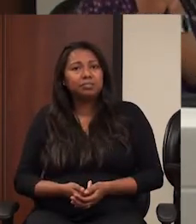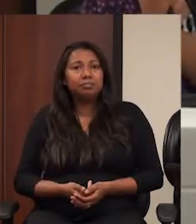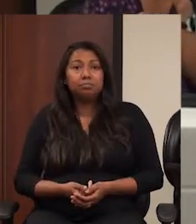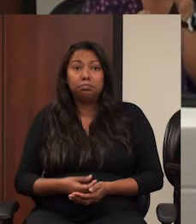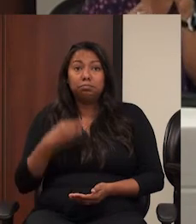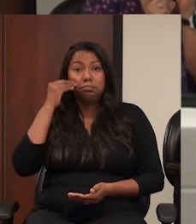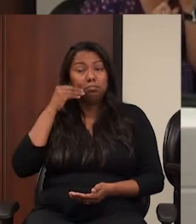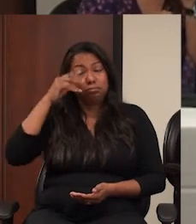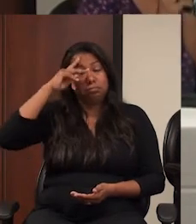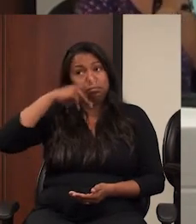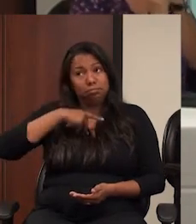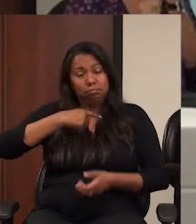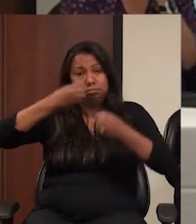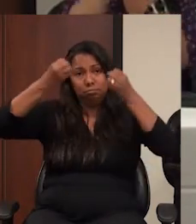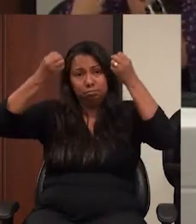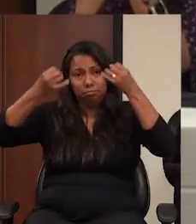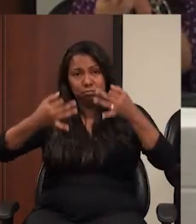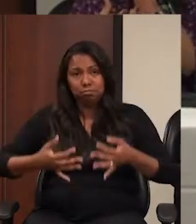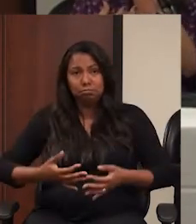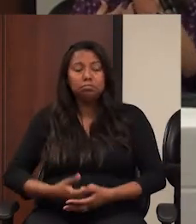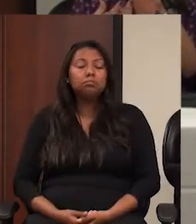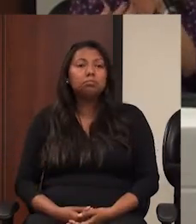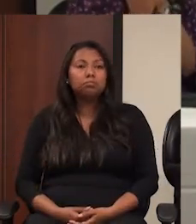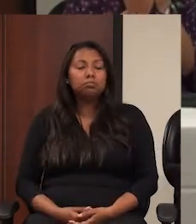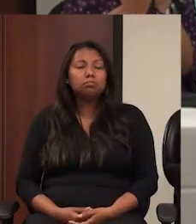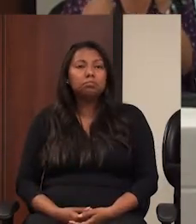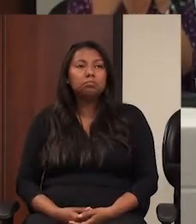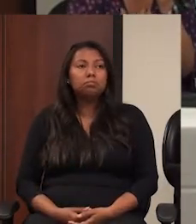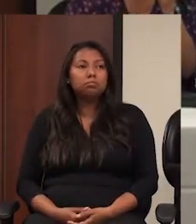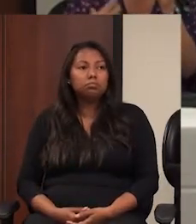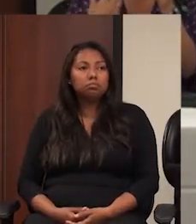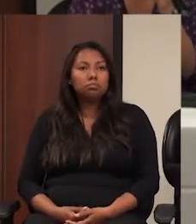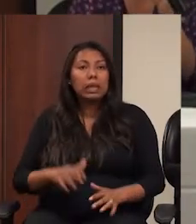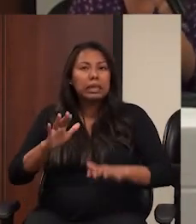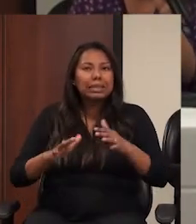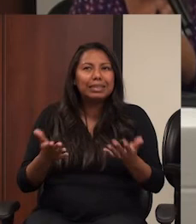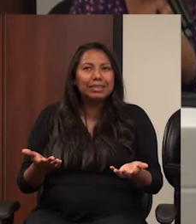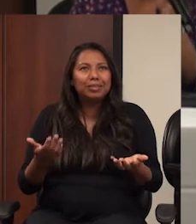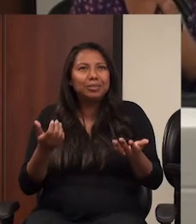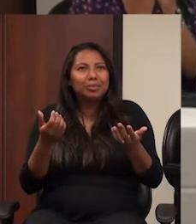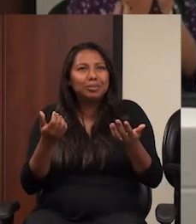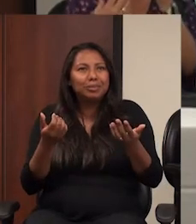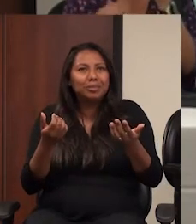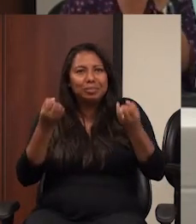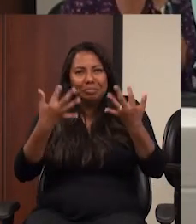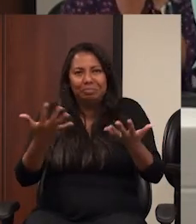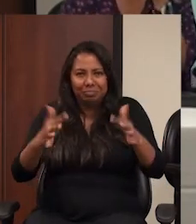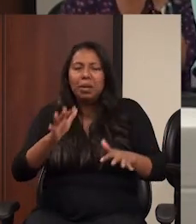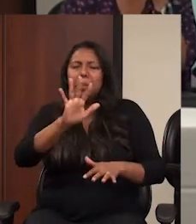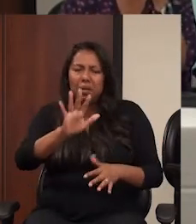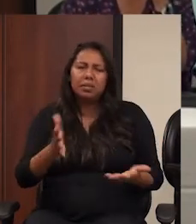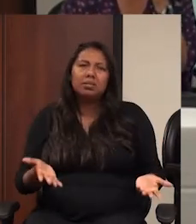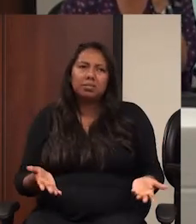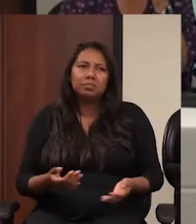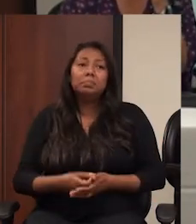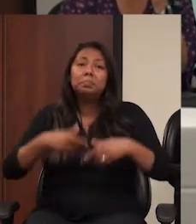minha experiência pessoal. Sempre falo para Renato, que hora que eu vou falar disso? Às vezes eu não quero usar isso como argumento, mas eu acabo falando